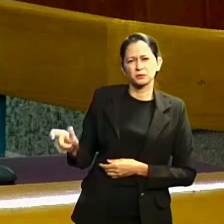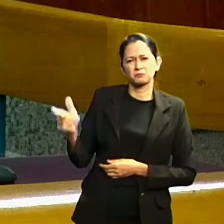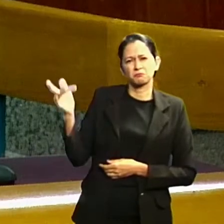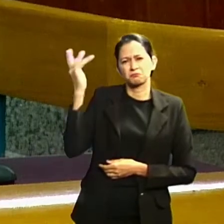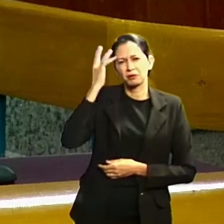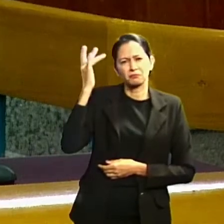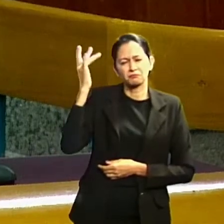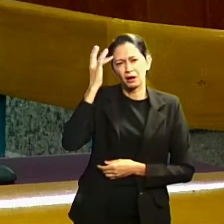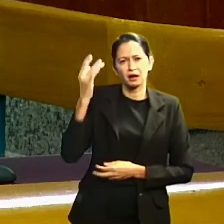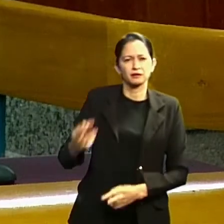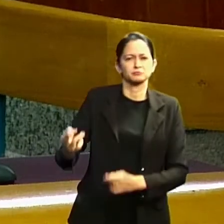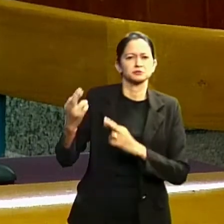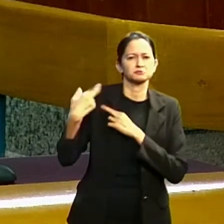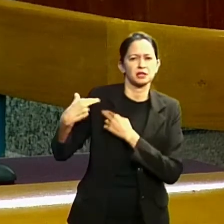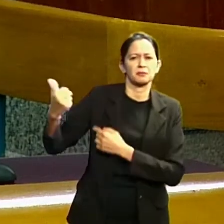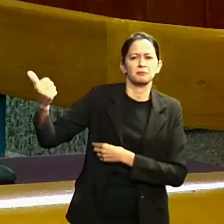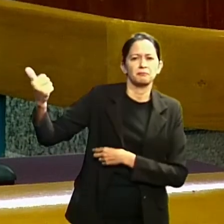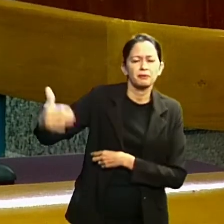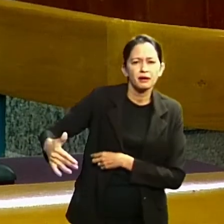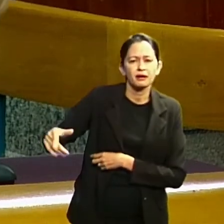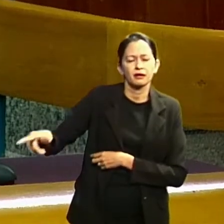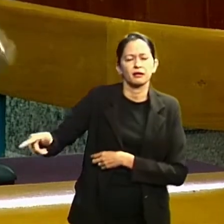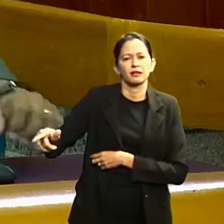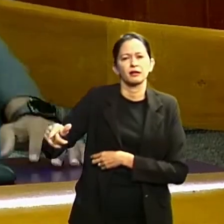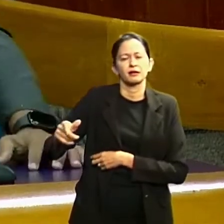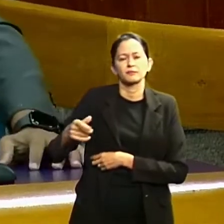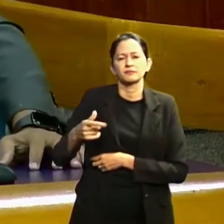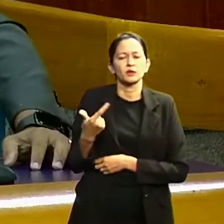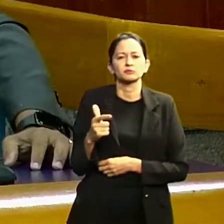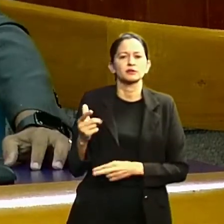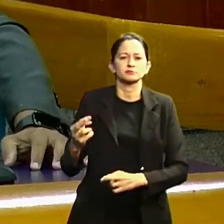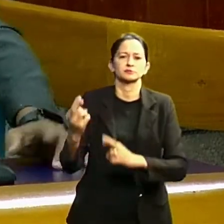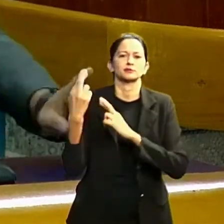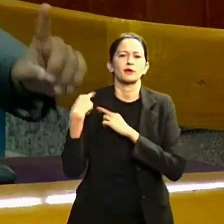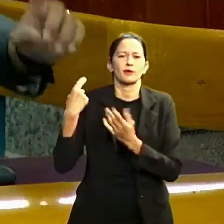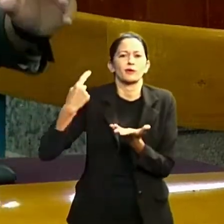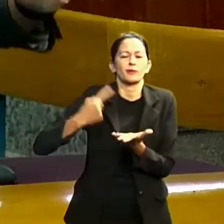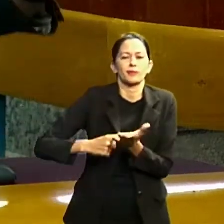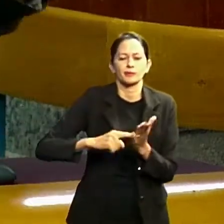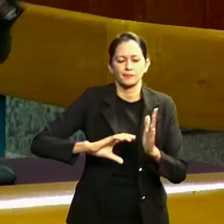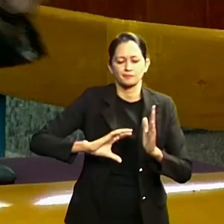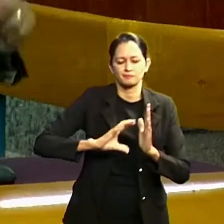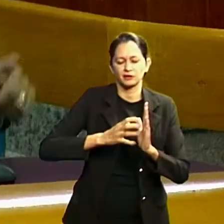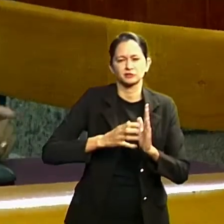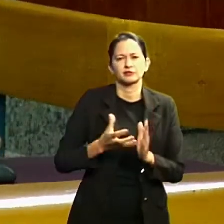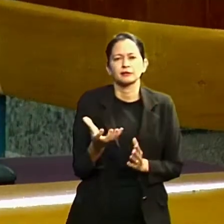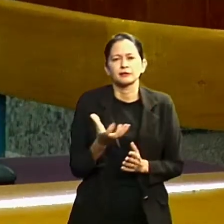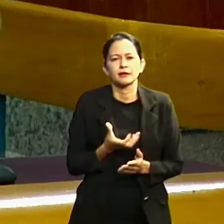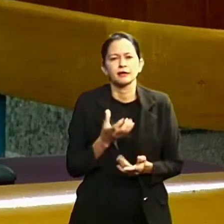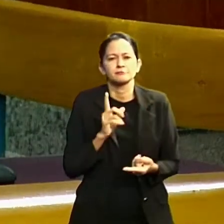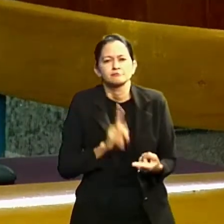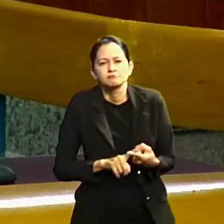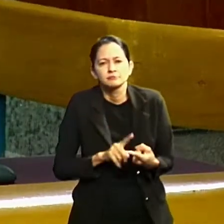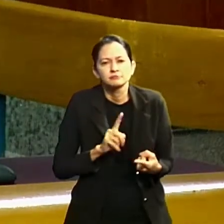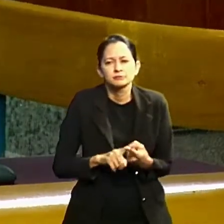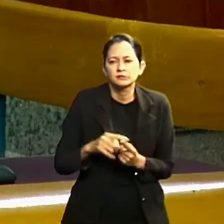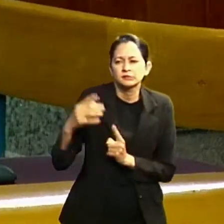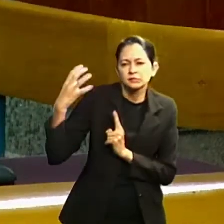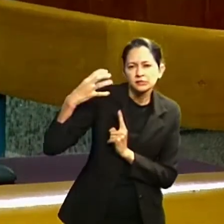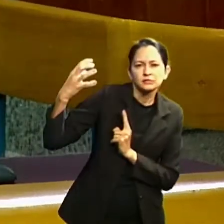nenhum pingo de responsabilidade com a sigla partidária. usando de qualquer custo,